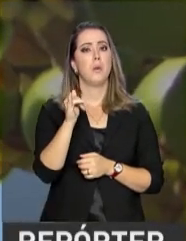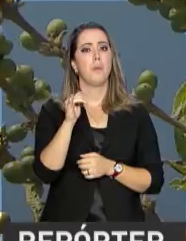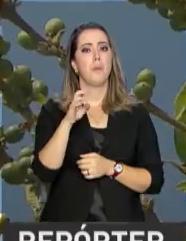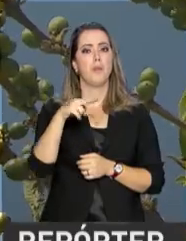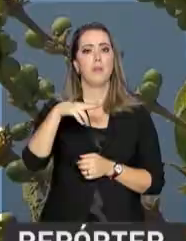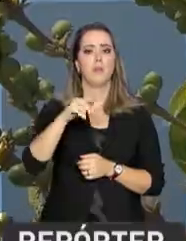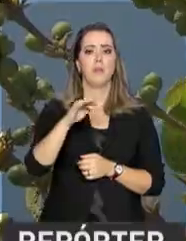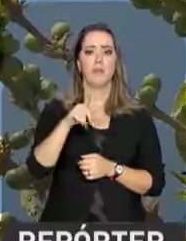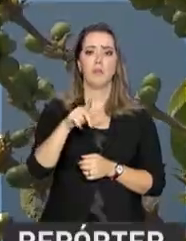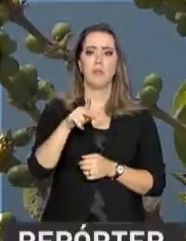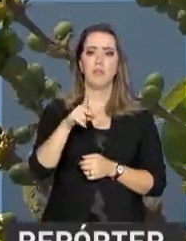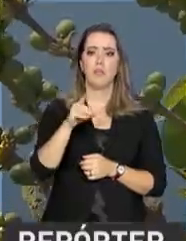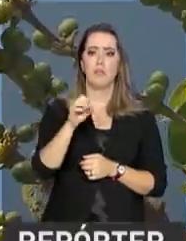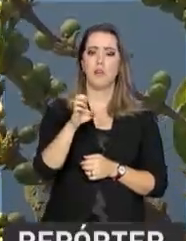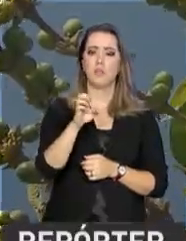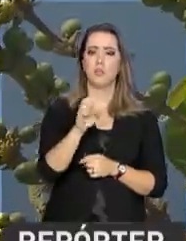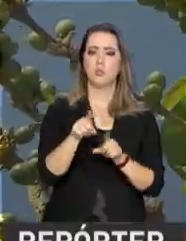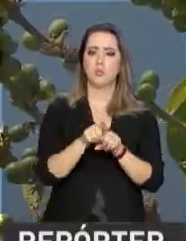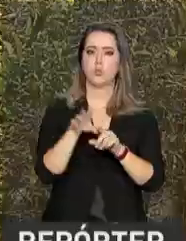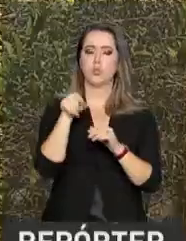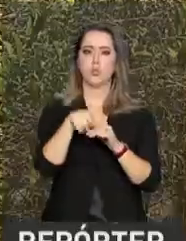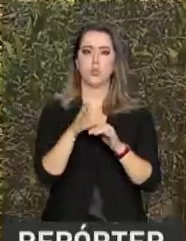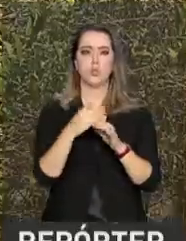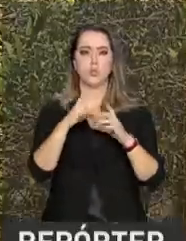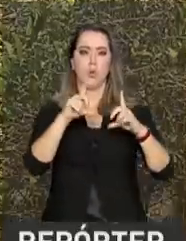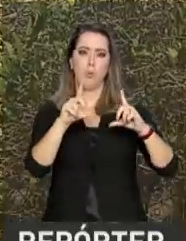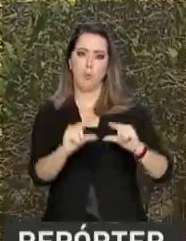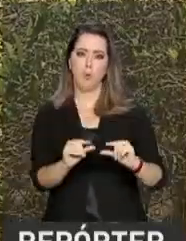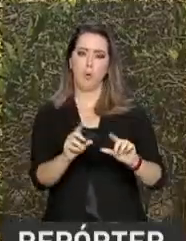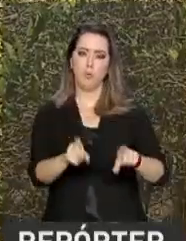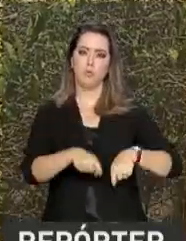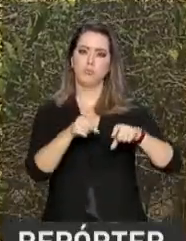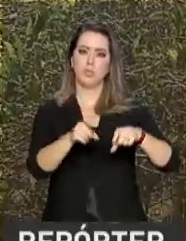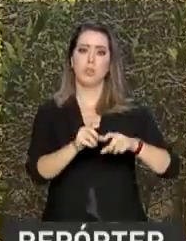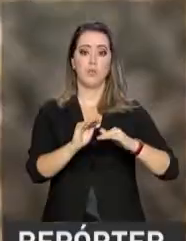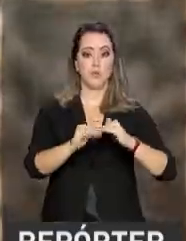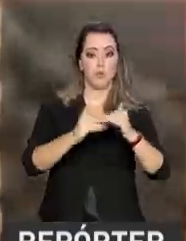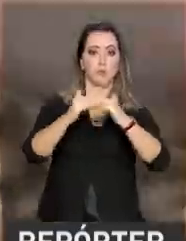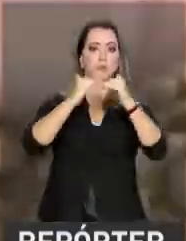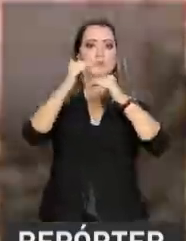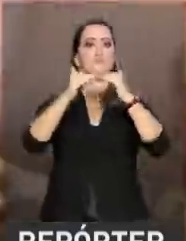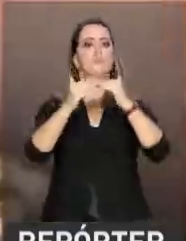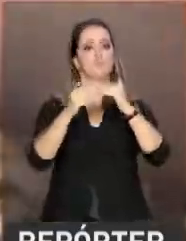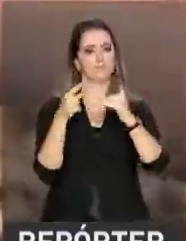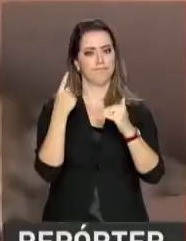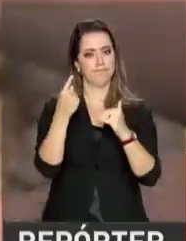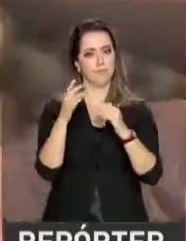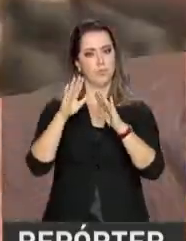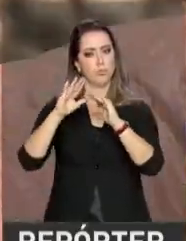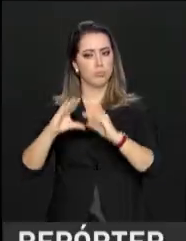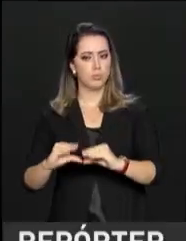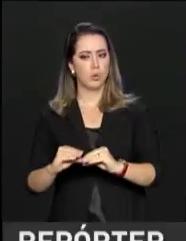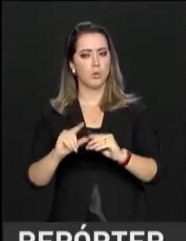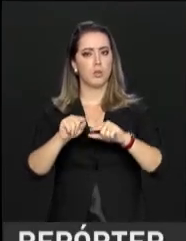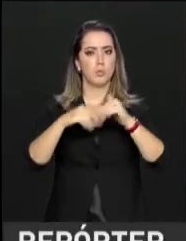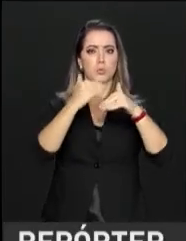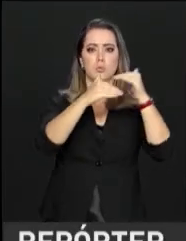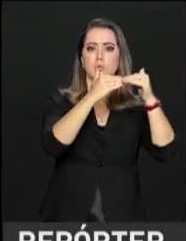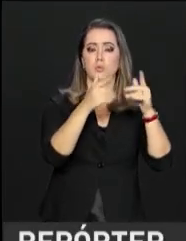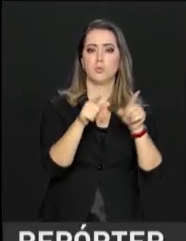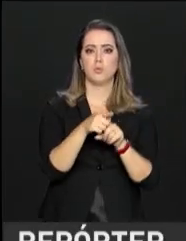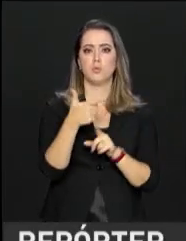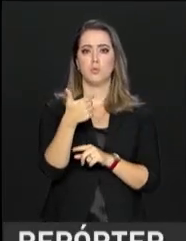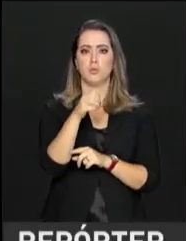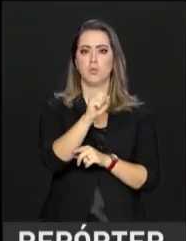uma alternância de anos com baixa safras e outros com produção elevada em 2018 a bienalidade positiva